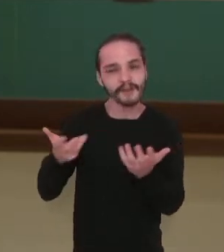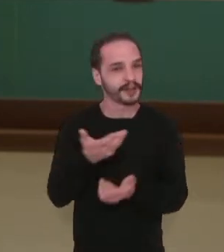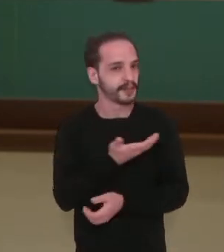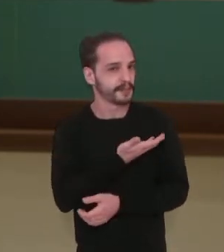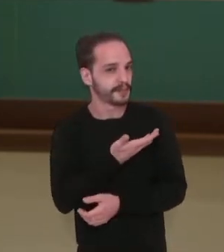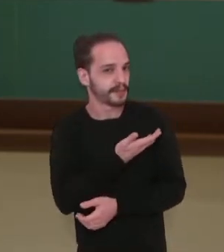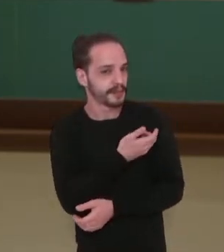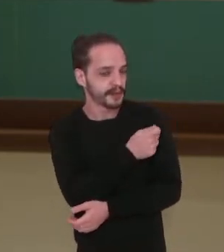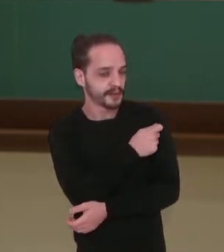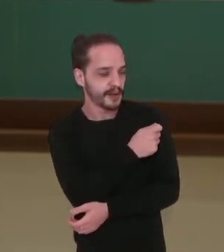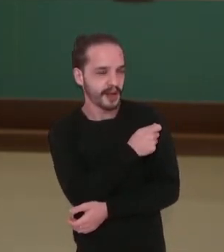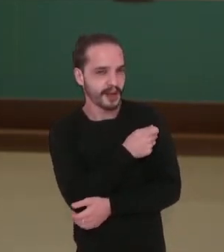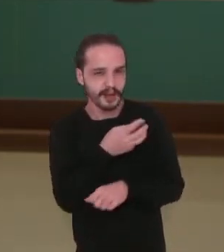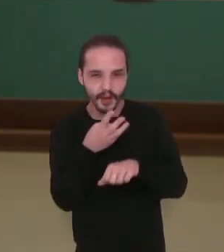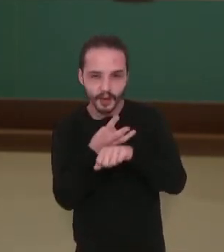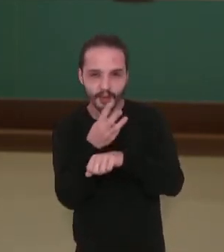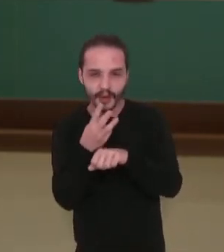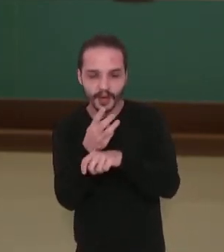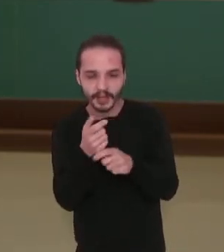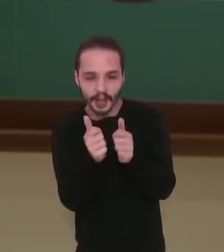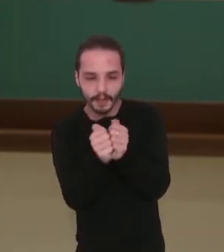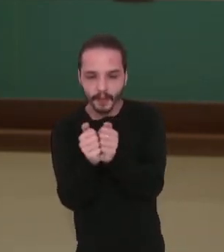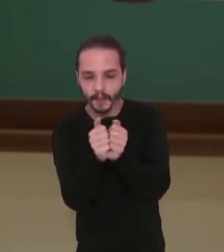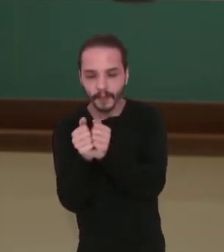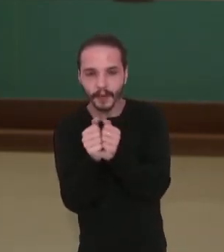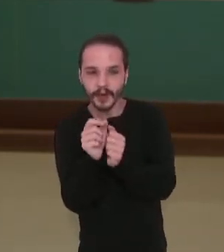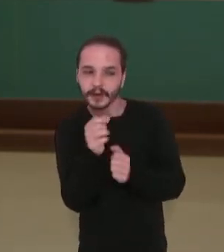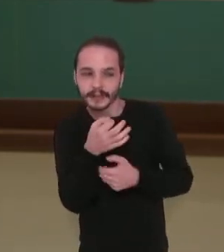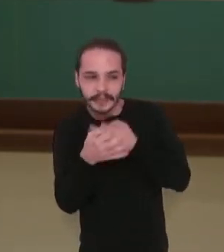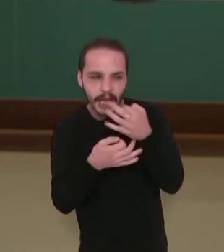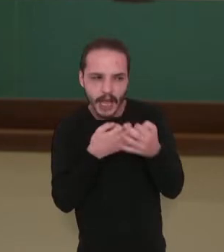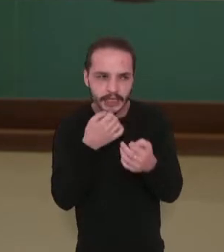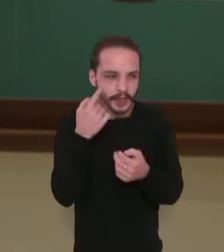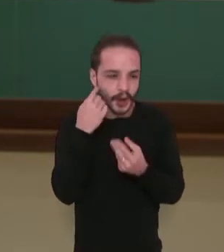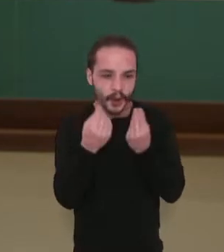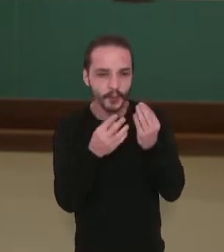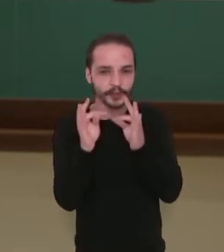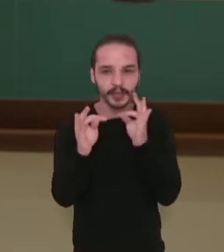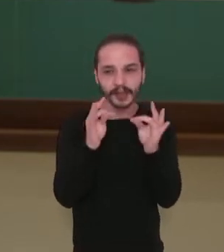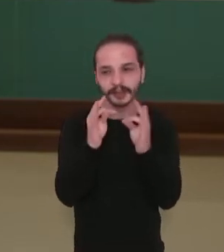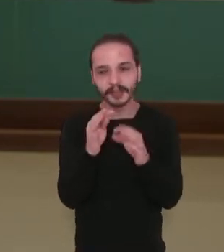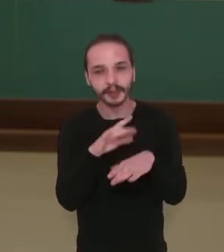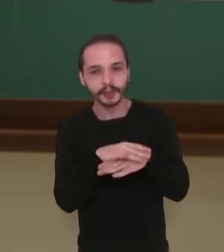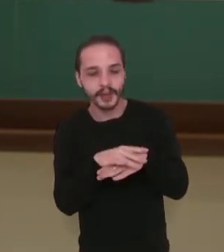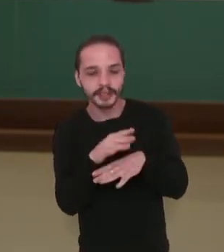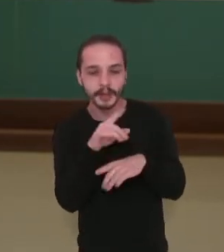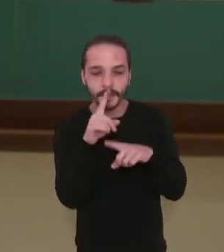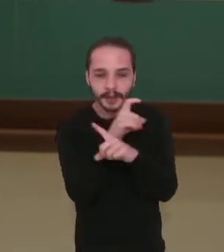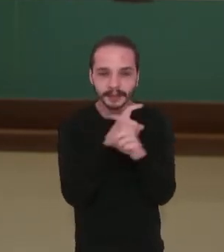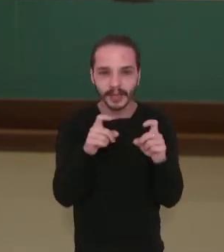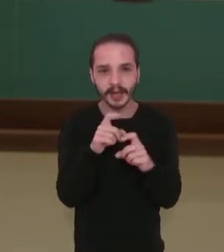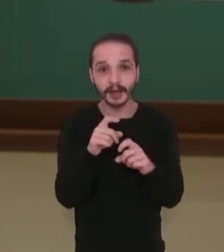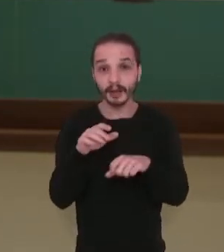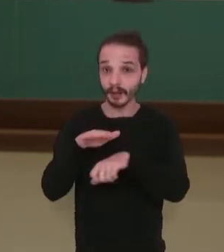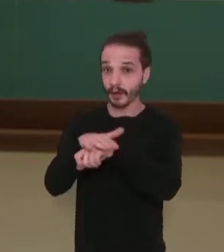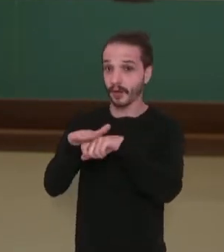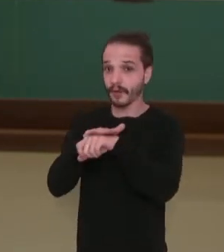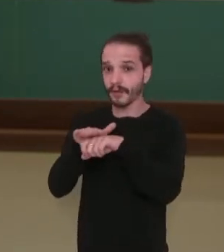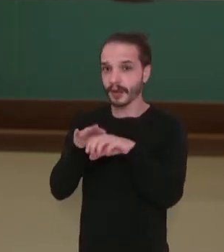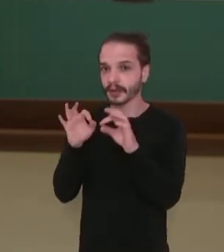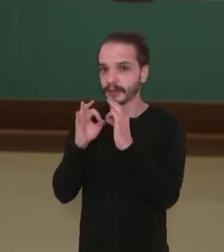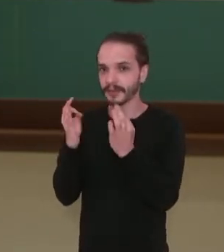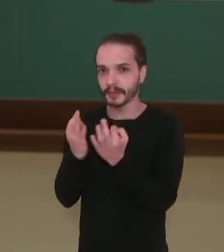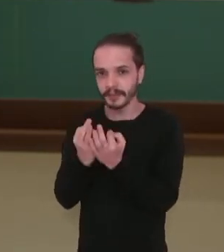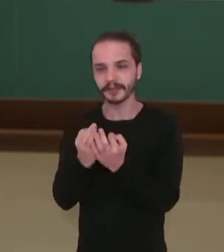da turma, ali no WhatsApp, daí, o que você acha? Como que é tratada ali uma doença bacteriana? Conversou com a família também a respeito